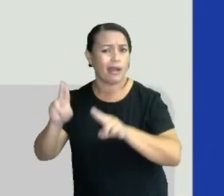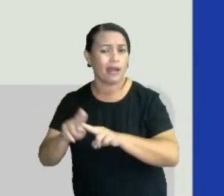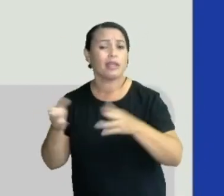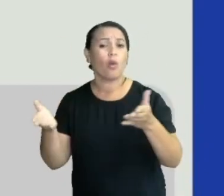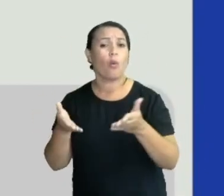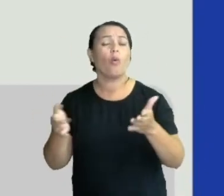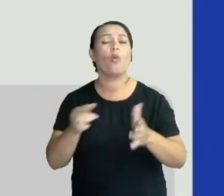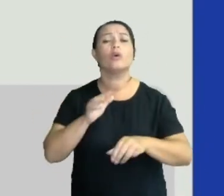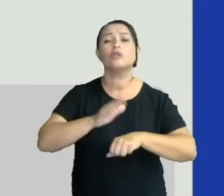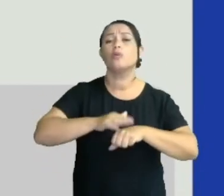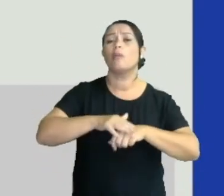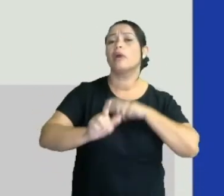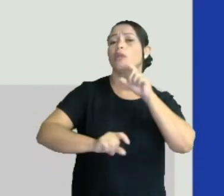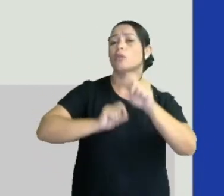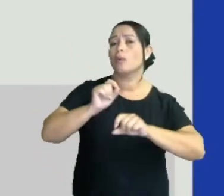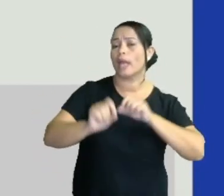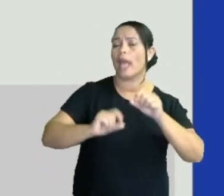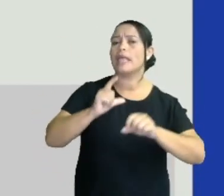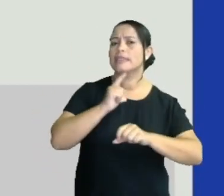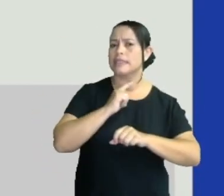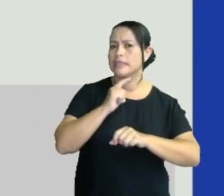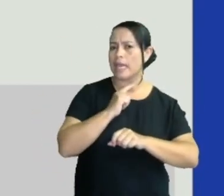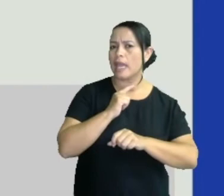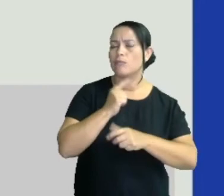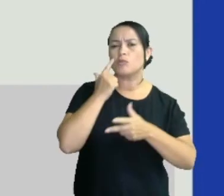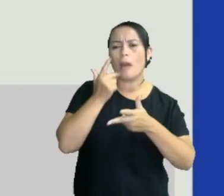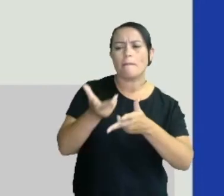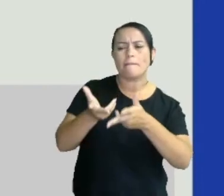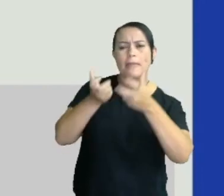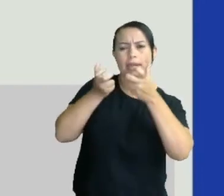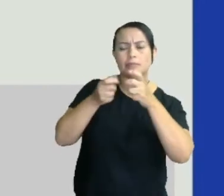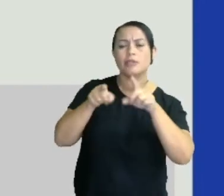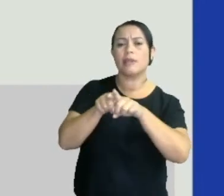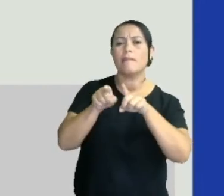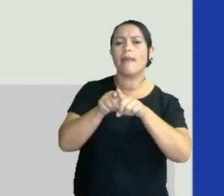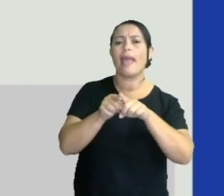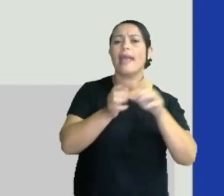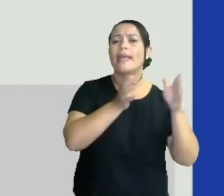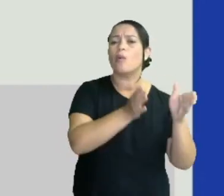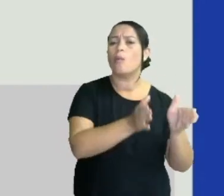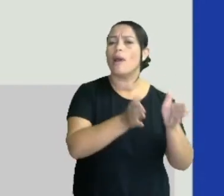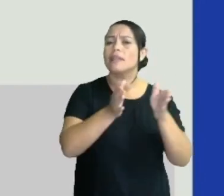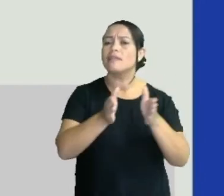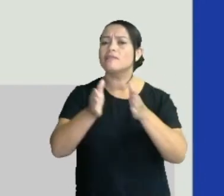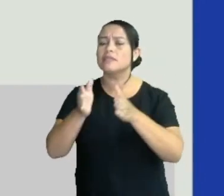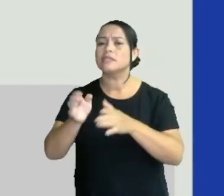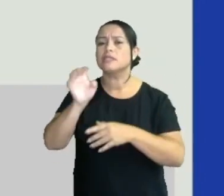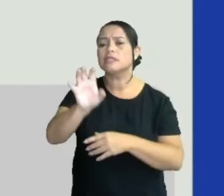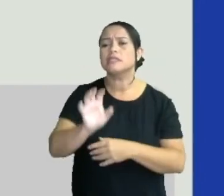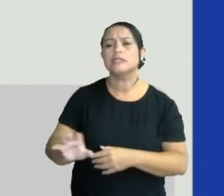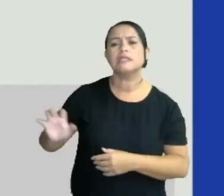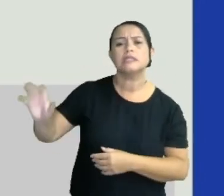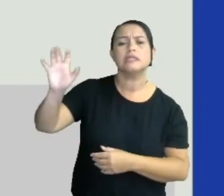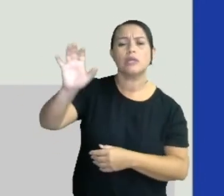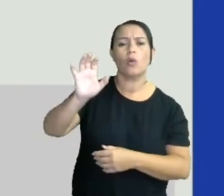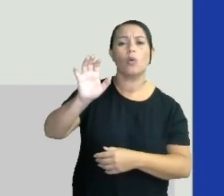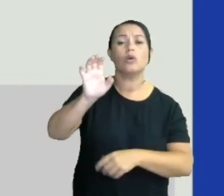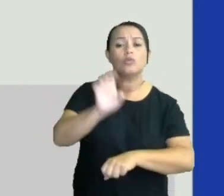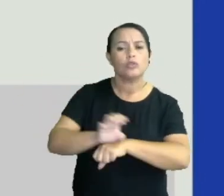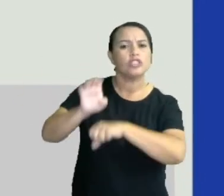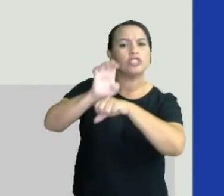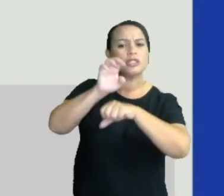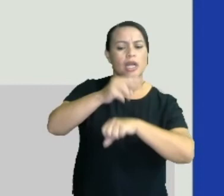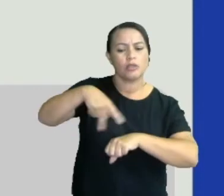atualmente a gente já tem essa visão, essa divisão do Estado, nação, como